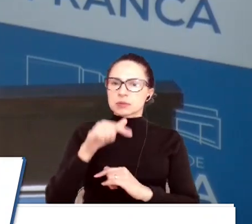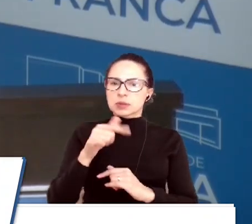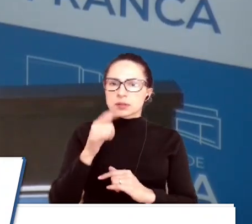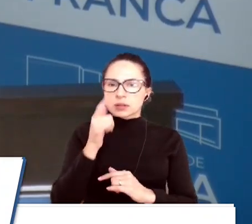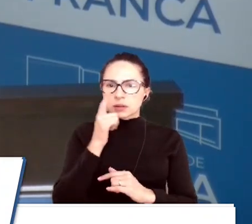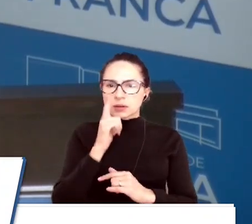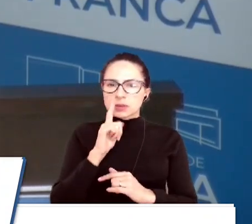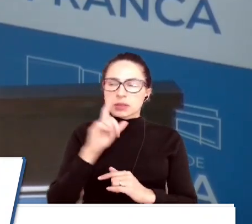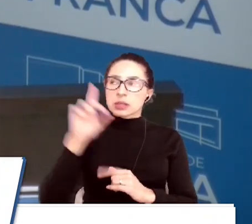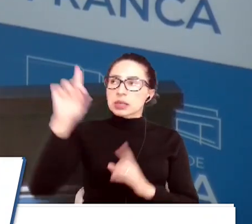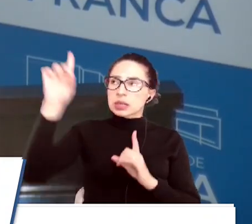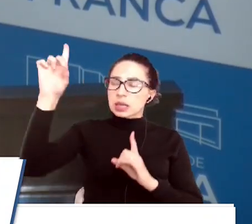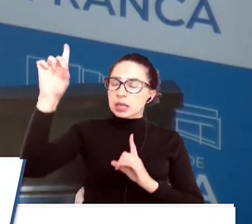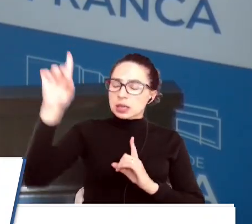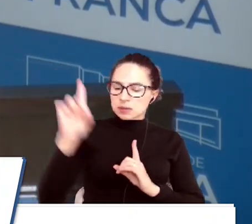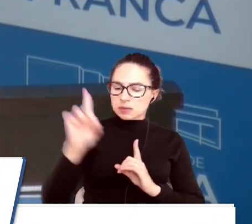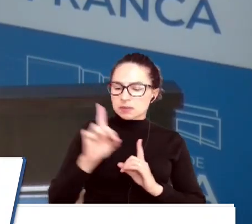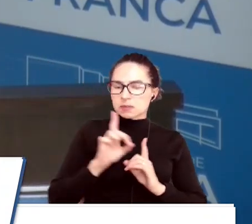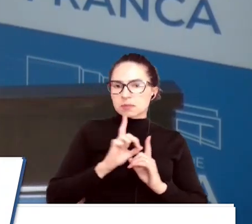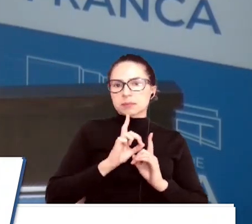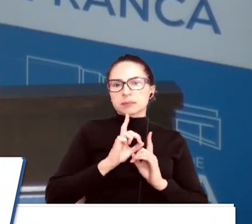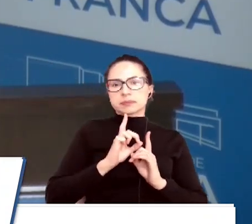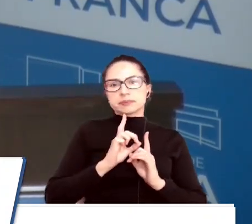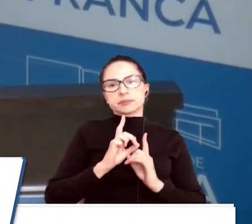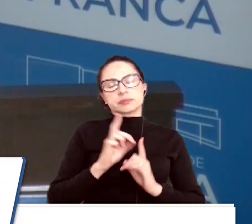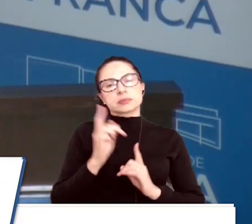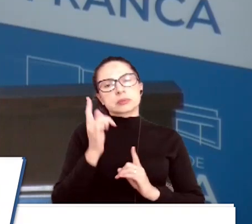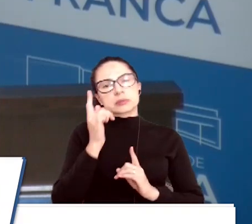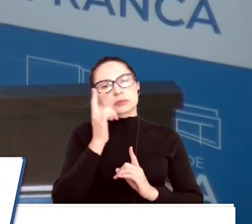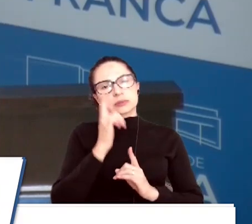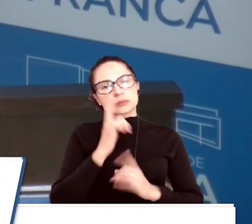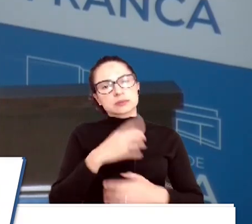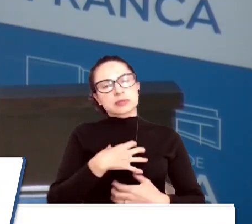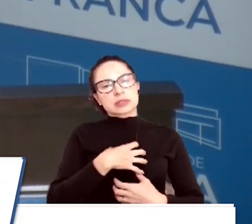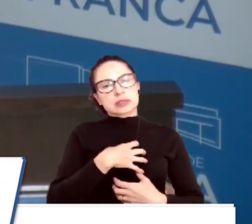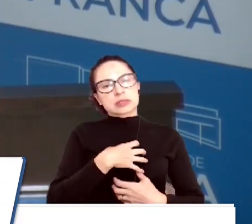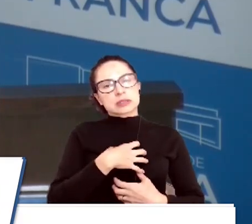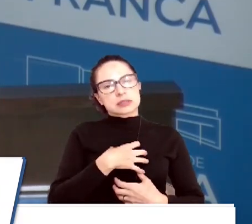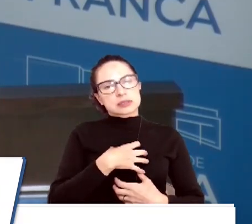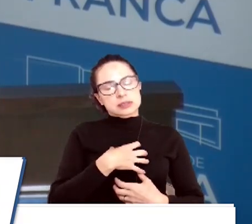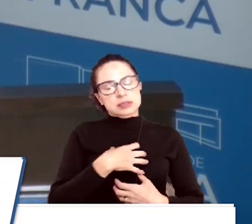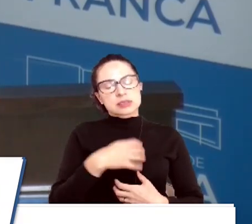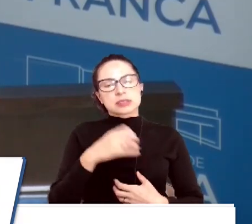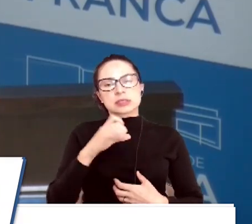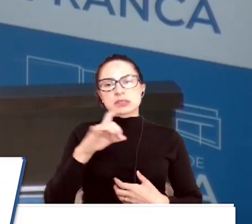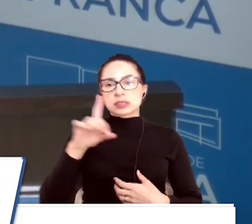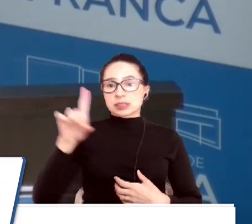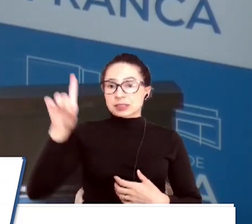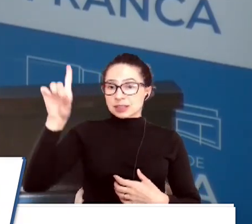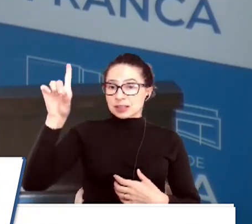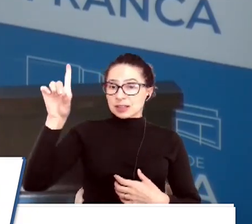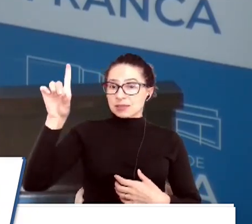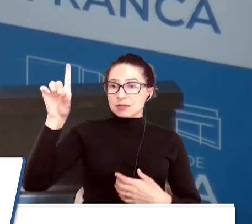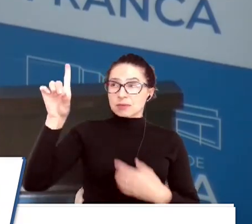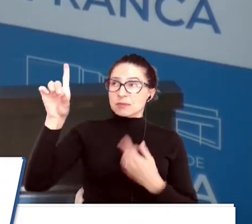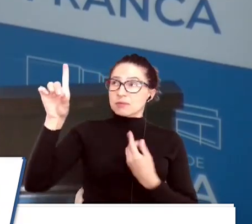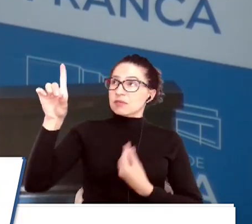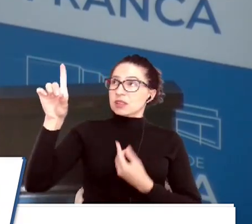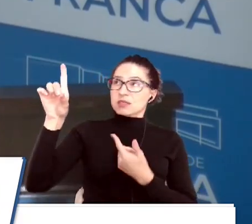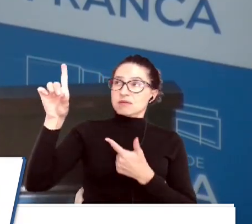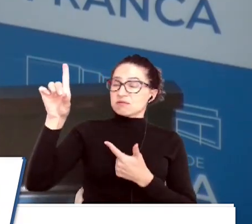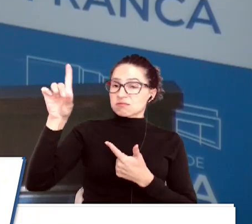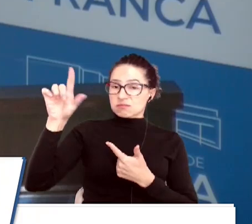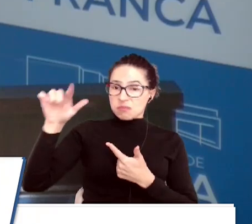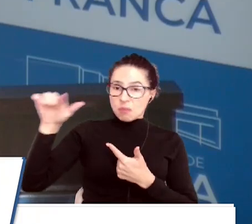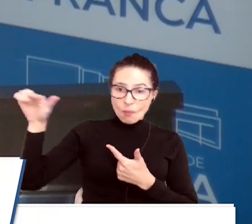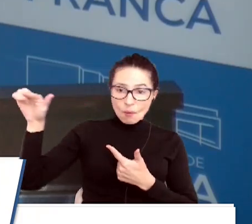Deus perto de você e você sentir que se Ele não existisse, nenhum de